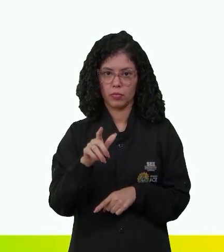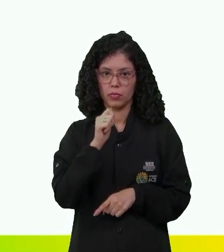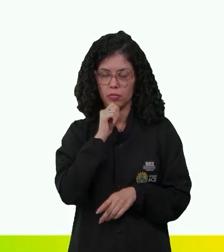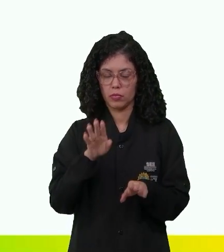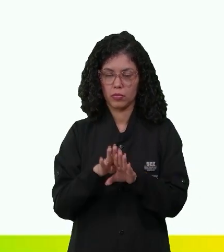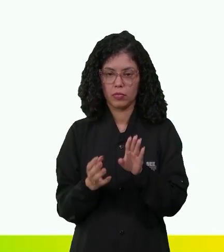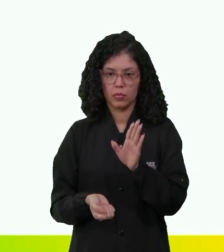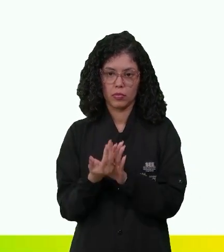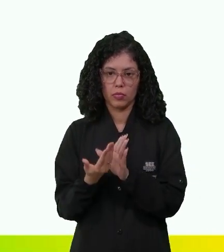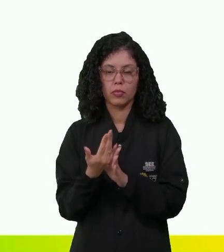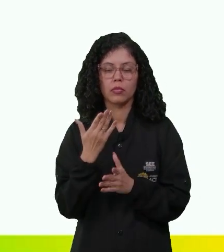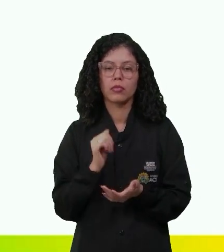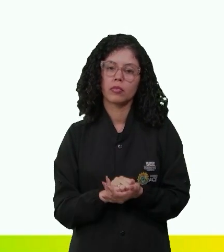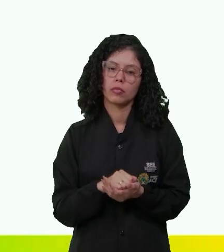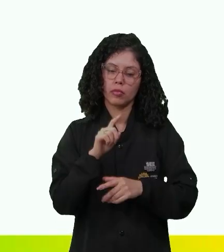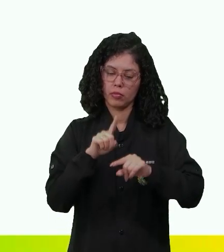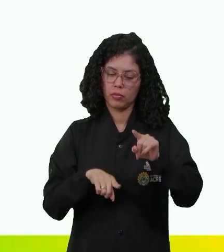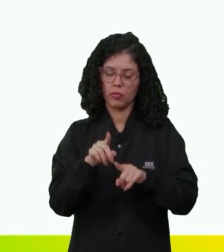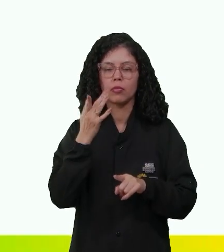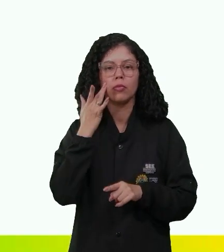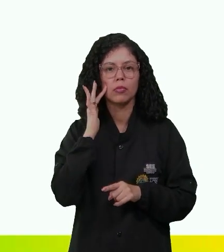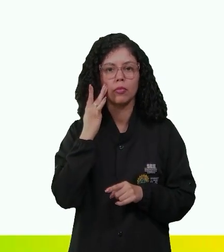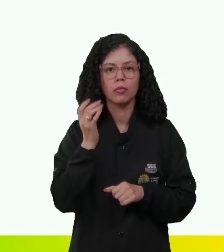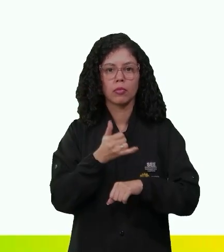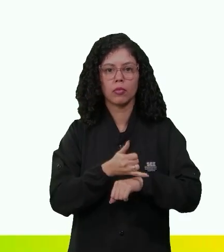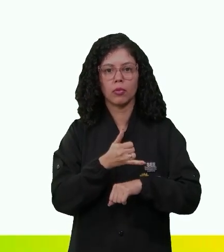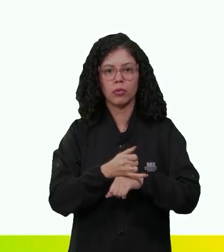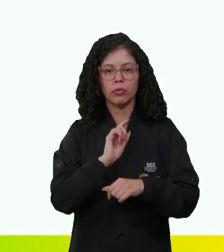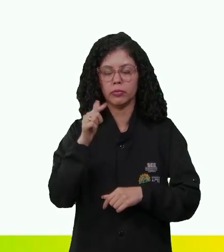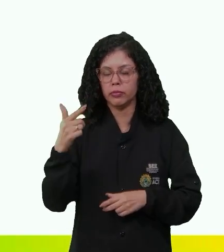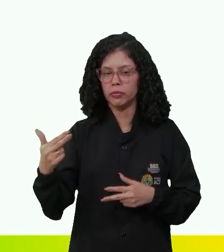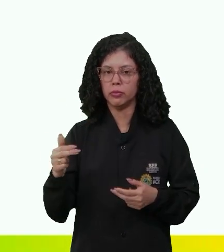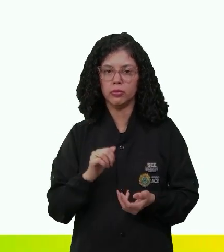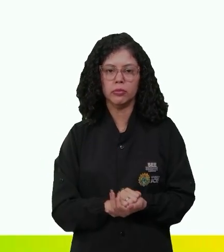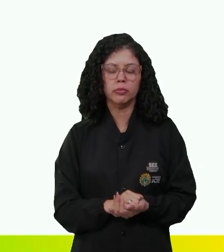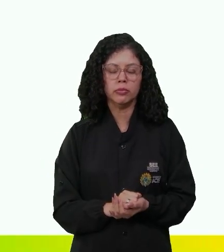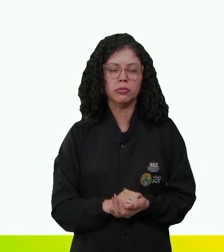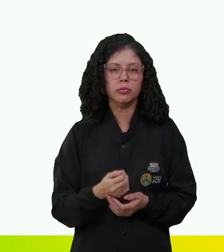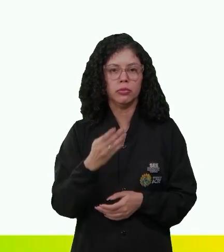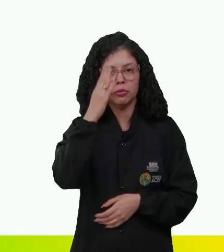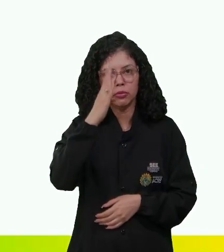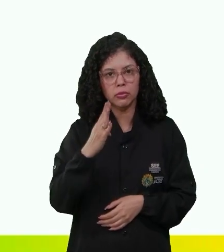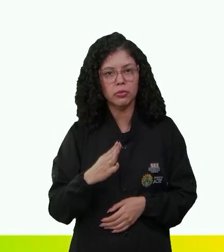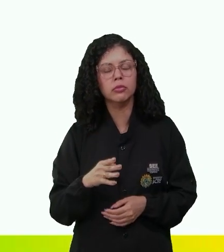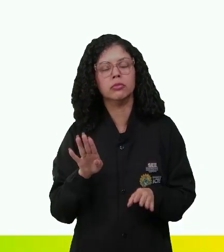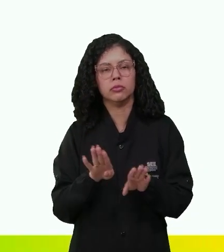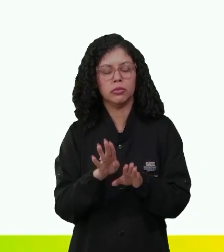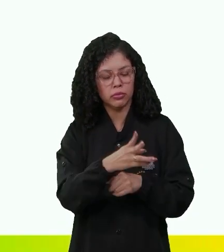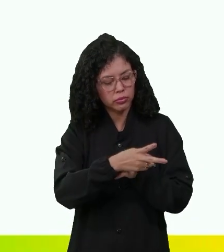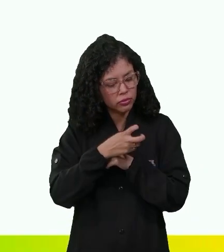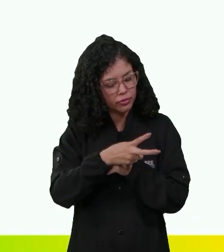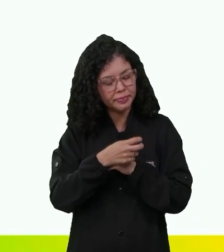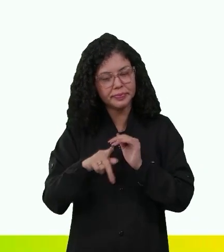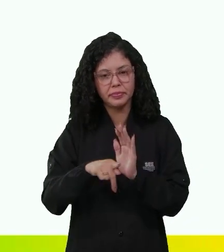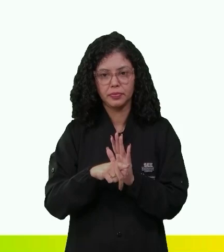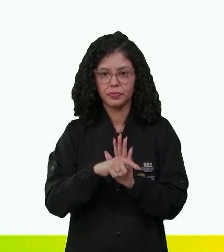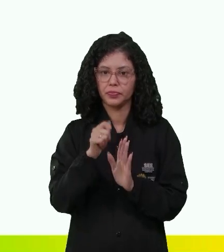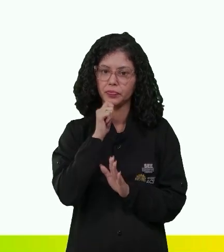gente relembrar isso aqui, porque a forma com que o território brasileiro foi